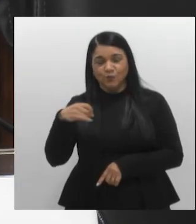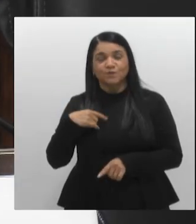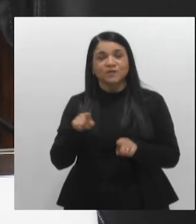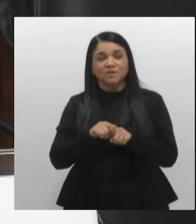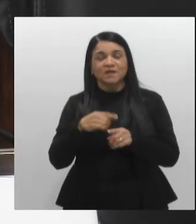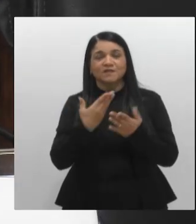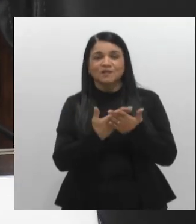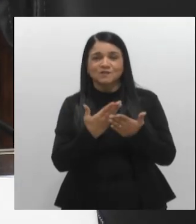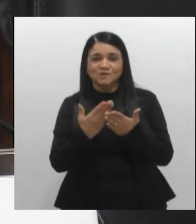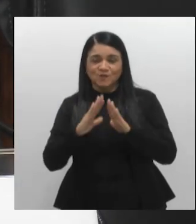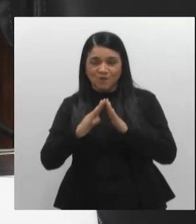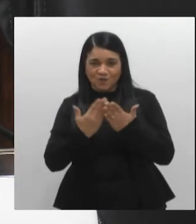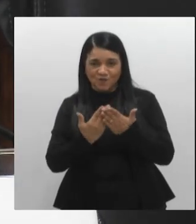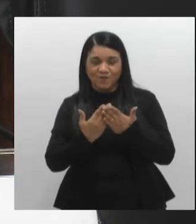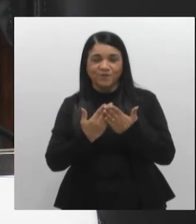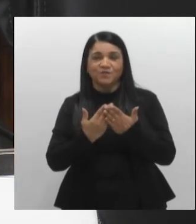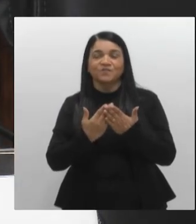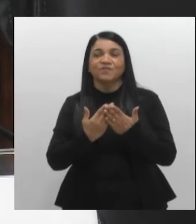de conviver.